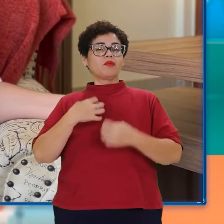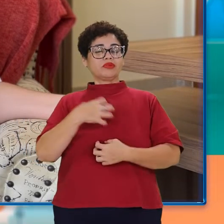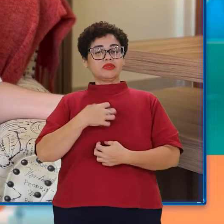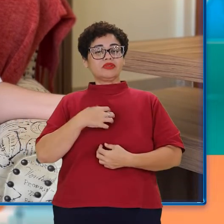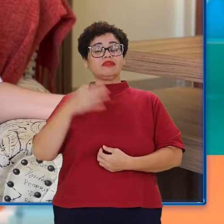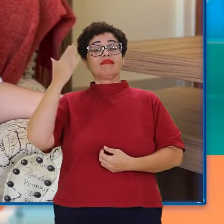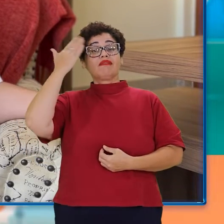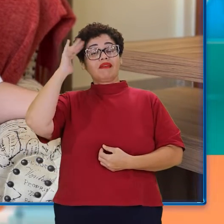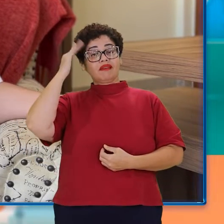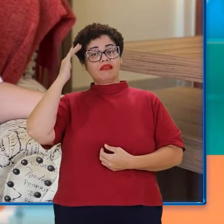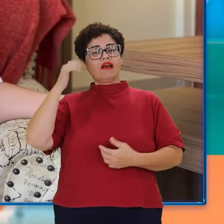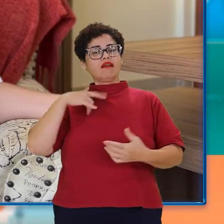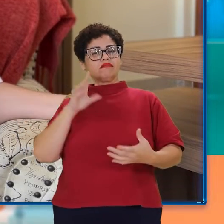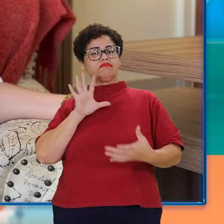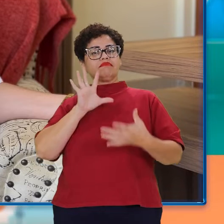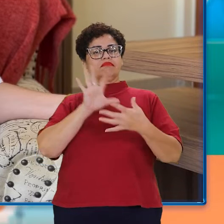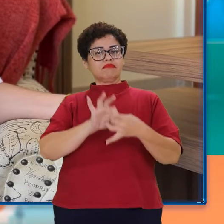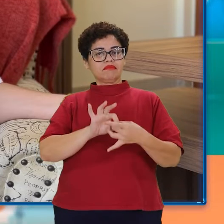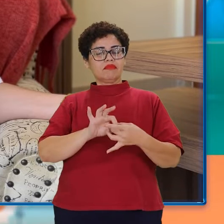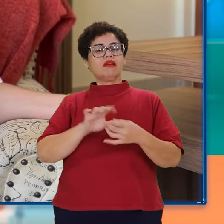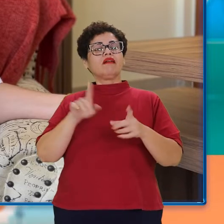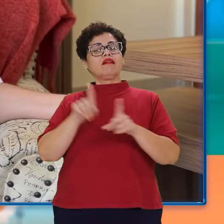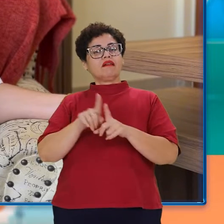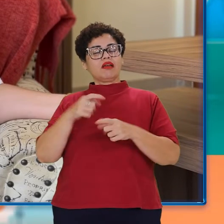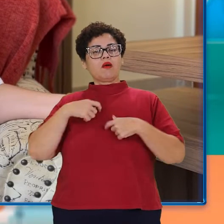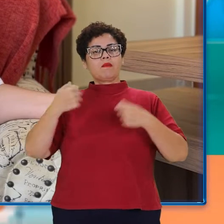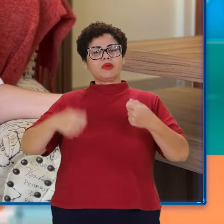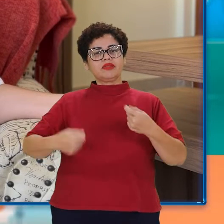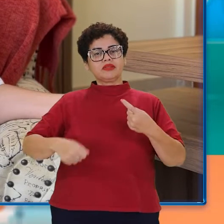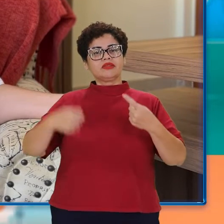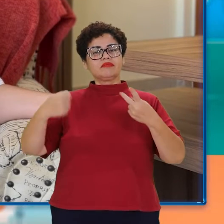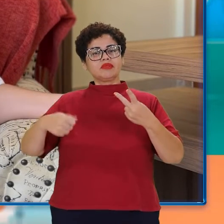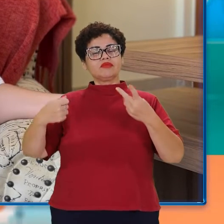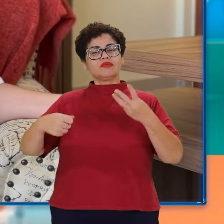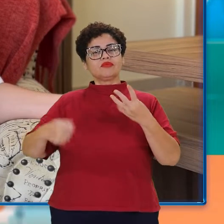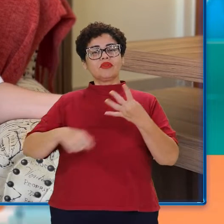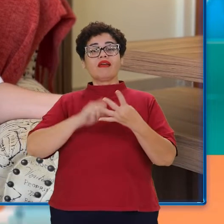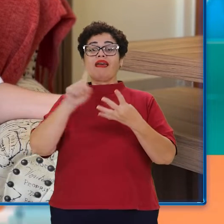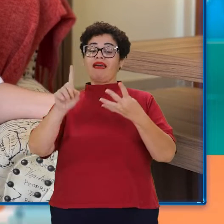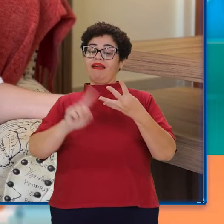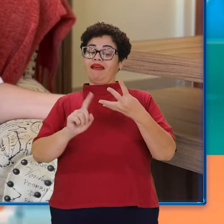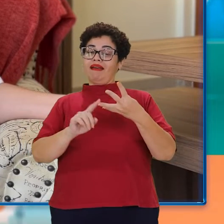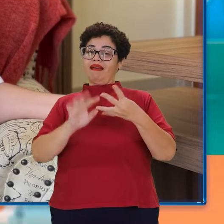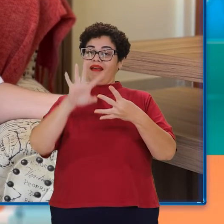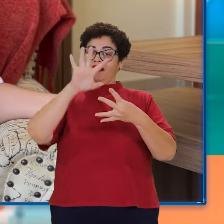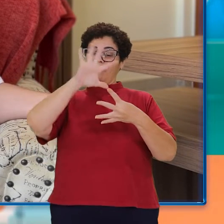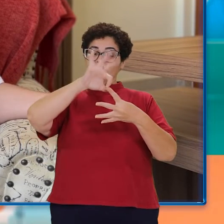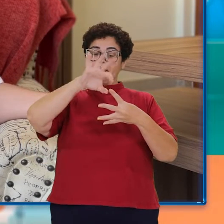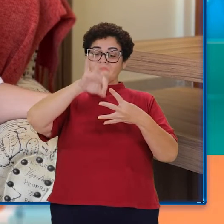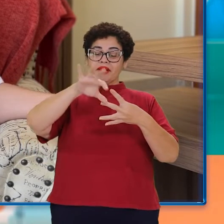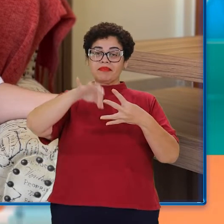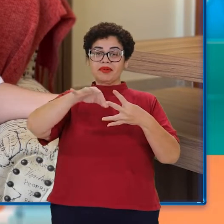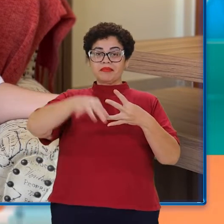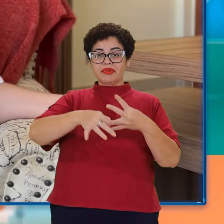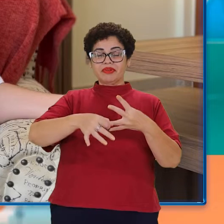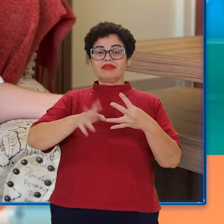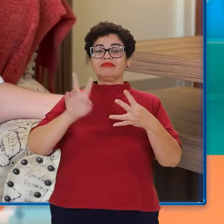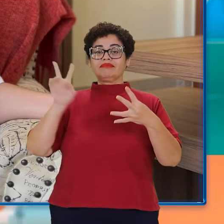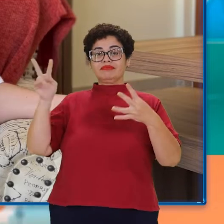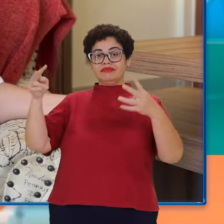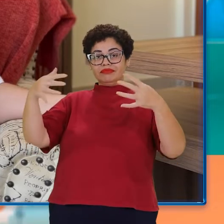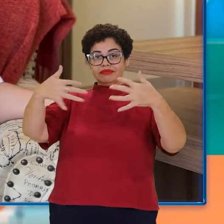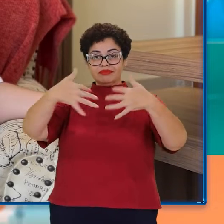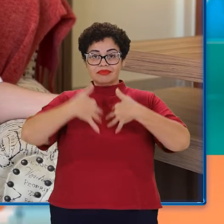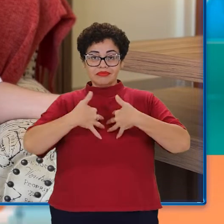que eu sinto, e vincular isso com as minhas necessidades, que no caso seria o terceiro elemento da CNV.